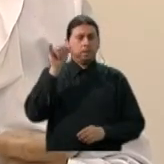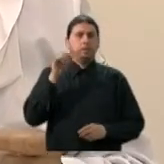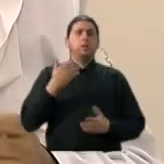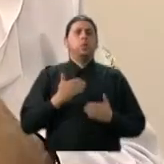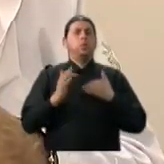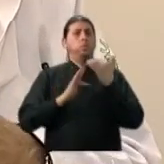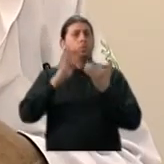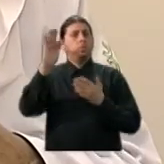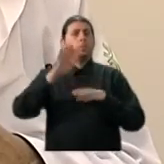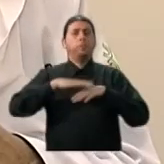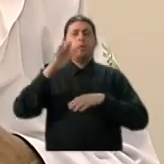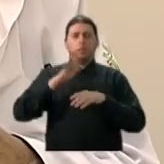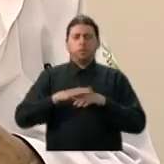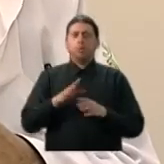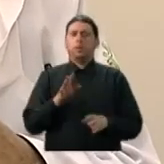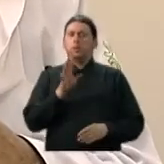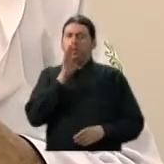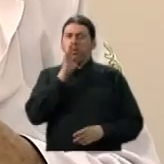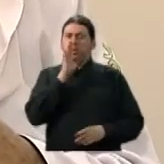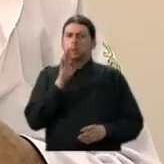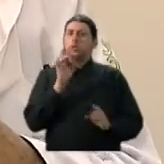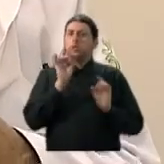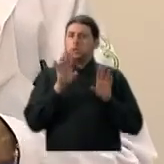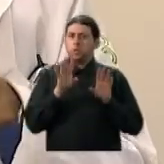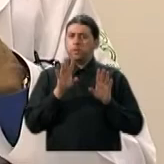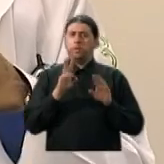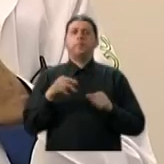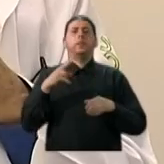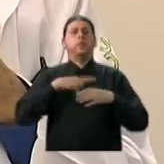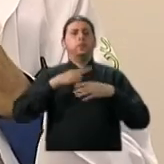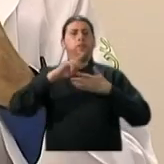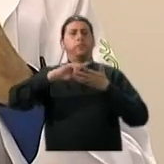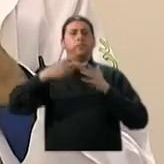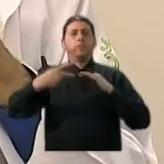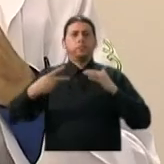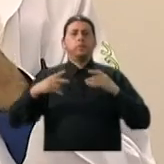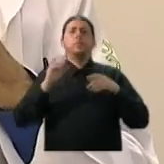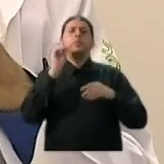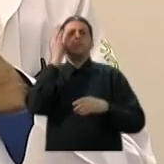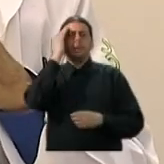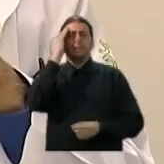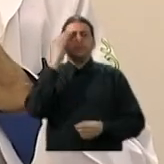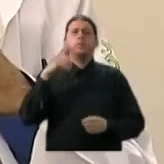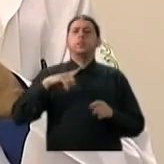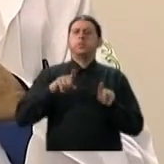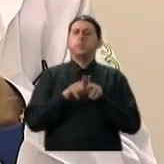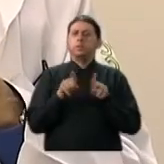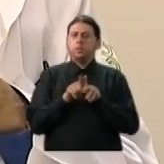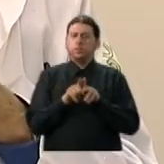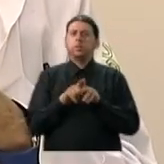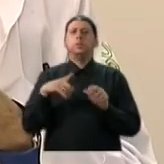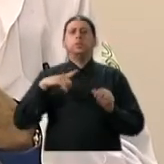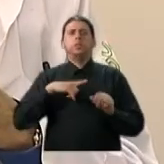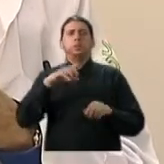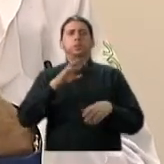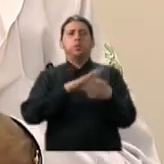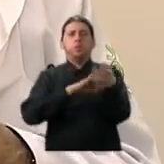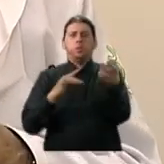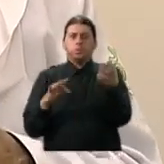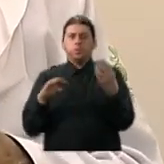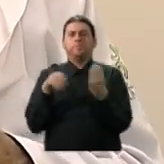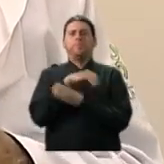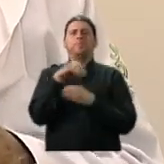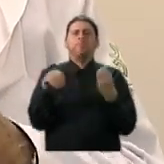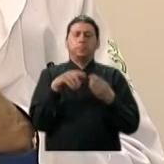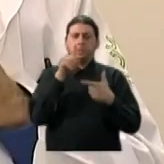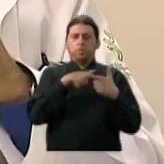só reconhece quando o vírus está completo. O que é o vírus? É uma cápsula e dentro tem a partícula que causa a lesão, que é um DNA.